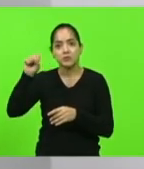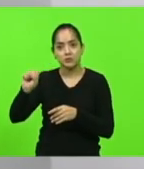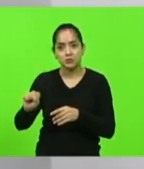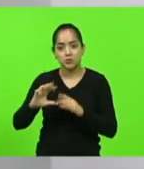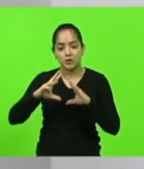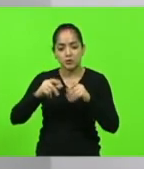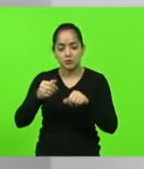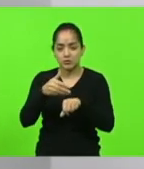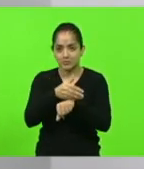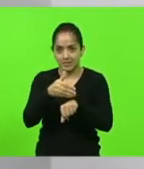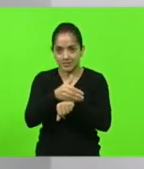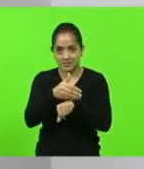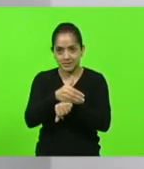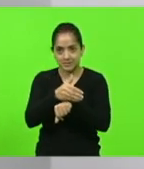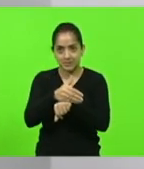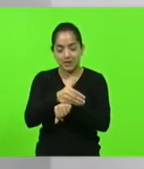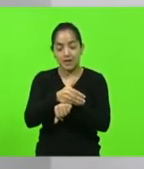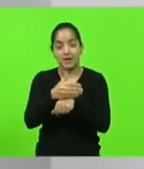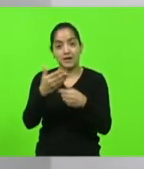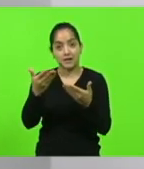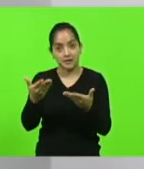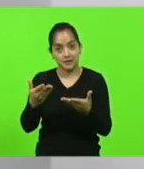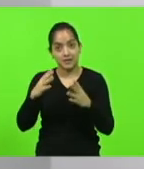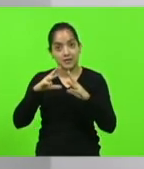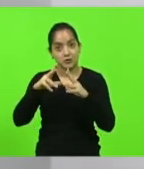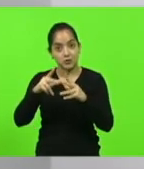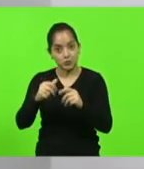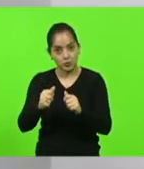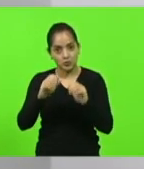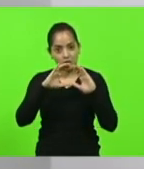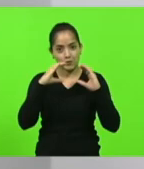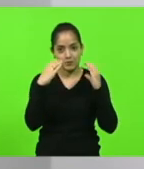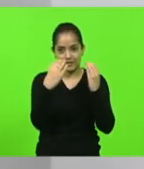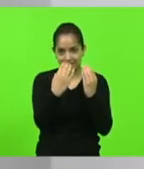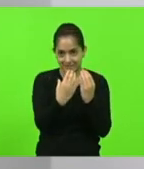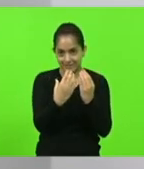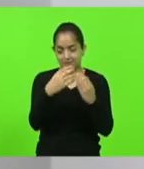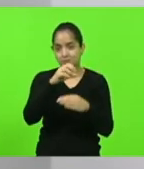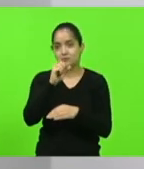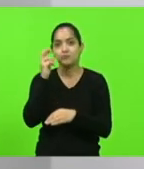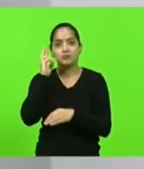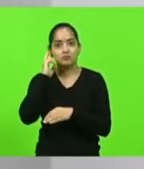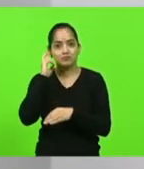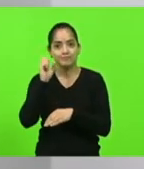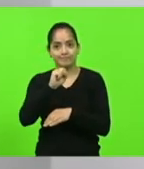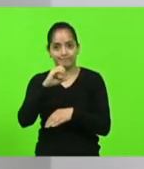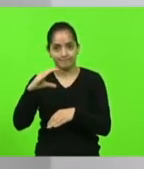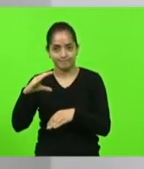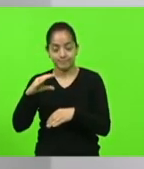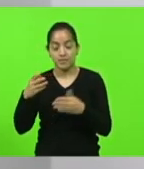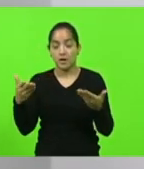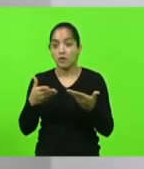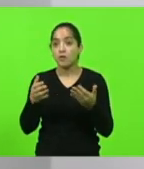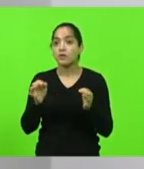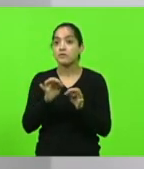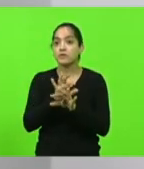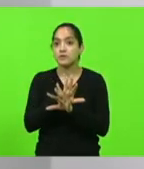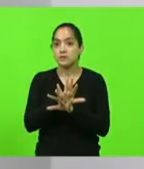todos que participaram extensivo a toda a comunidade surda de Santa Catarina finalizando